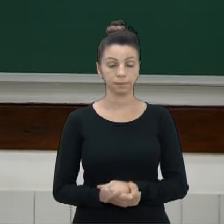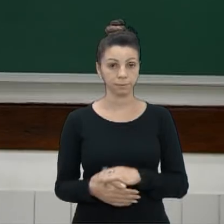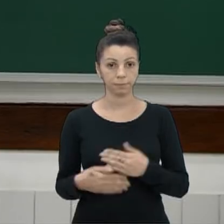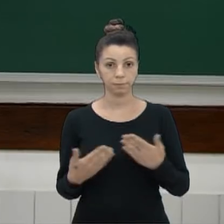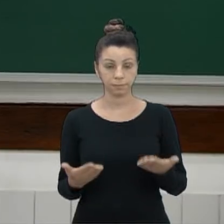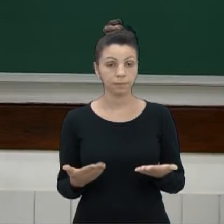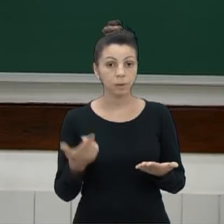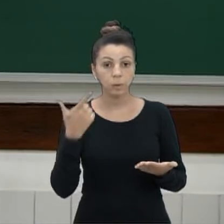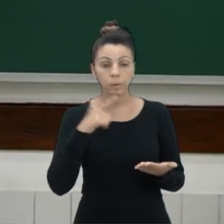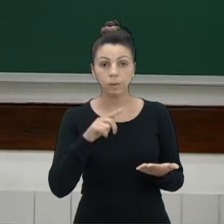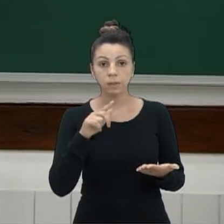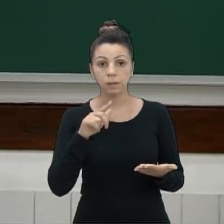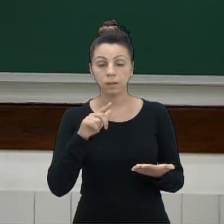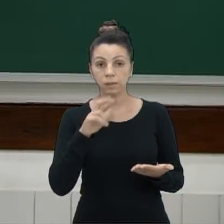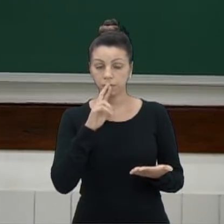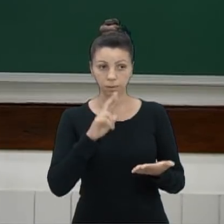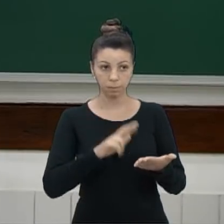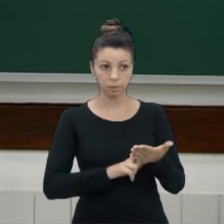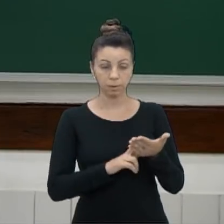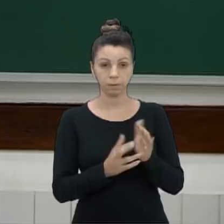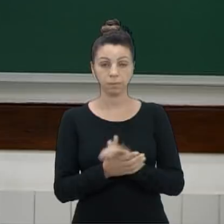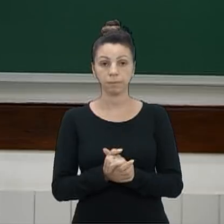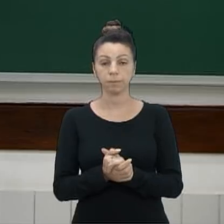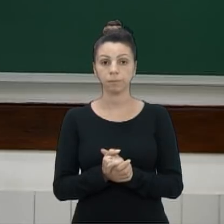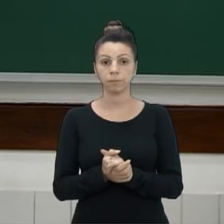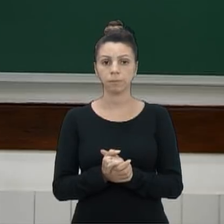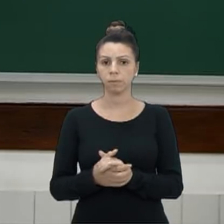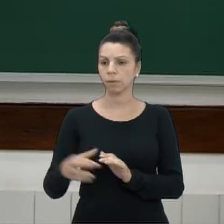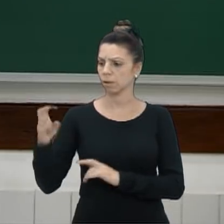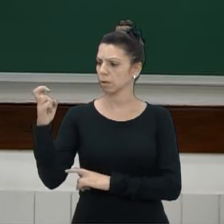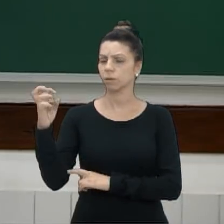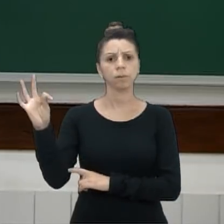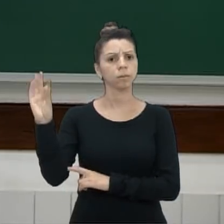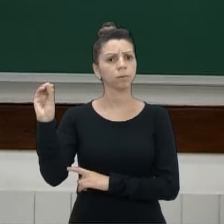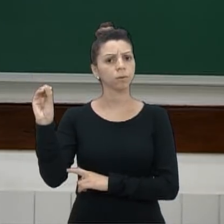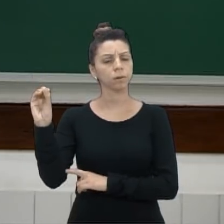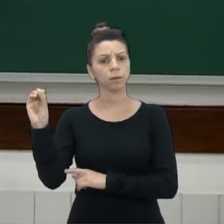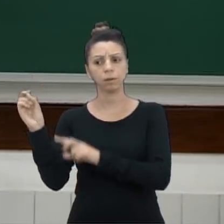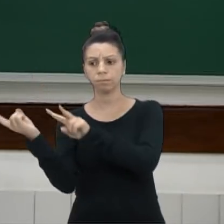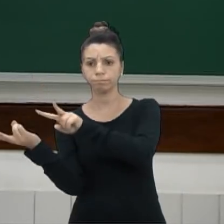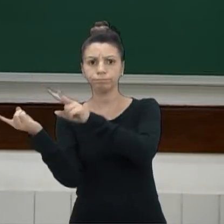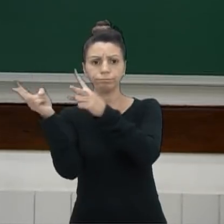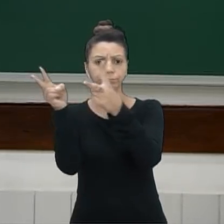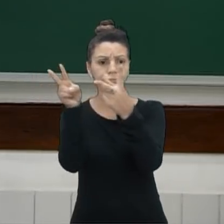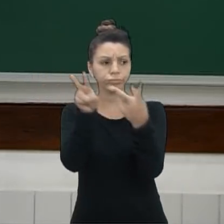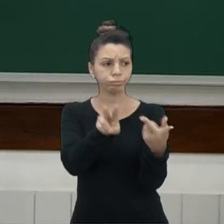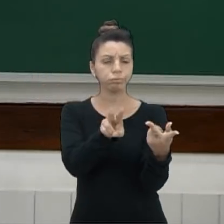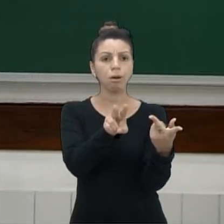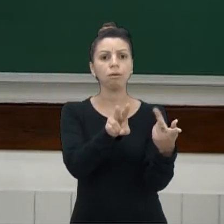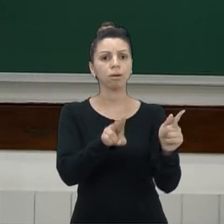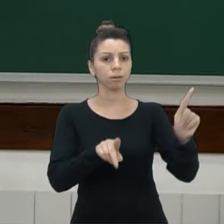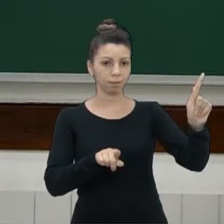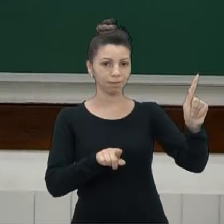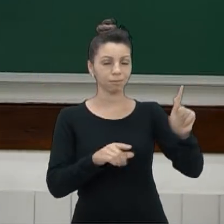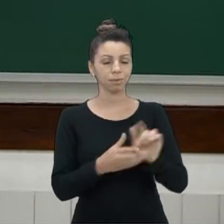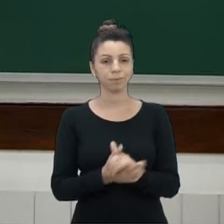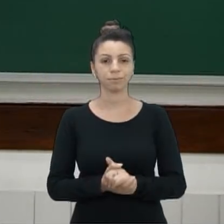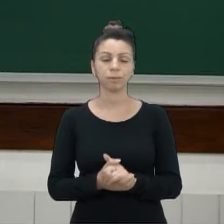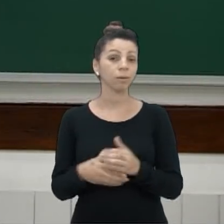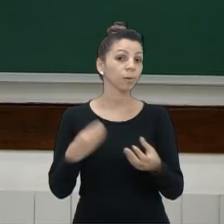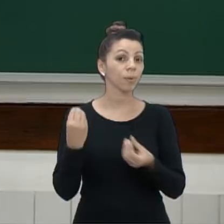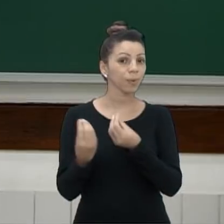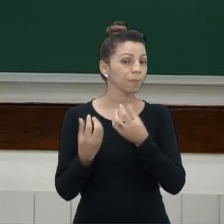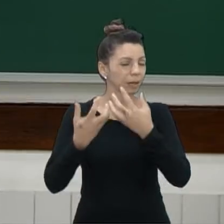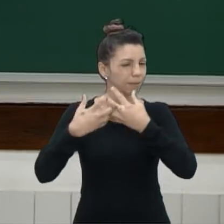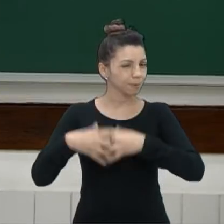E aí, conseguiram resolver? Conseguiram transformar 5 toneladas em gramas? Eu vou mostrar para vocês aqui no quadro como que